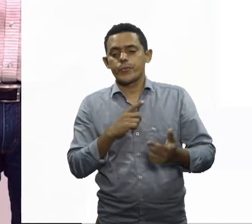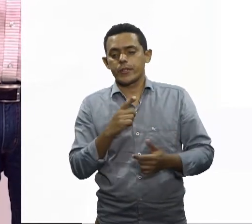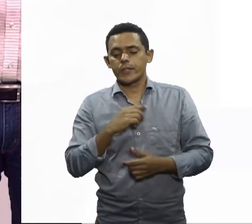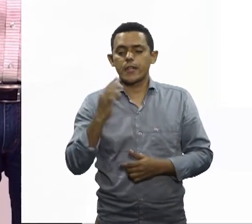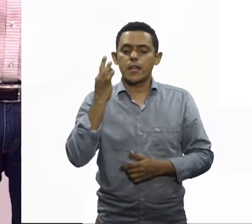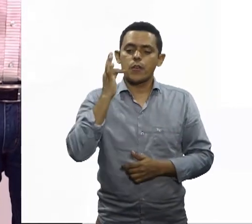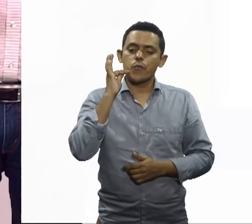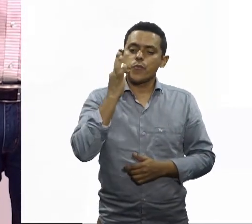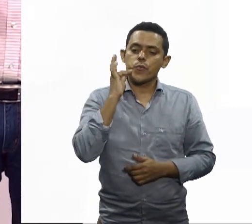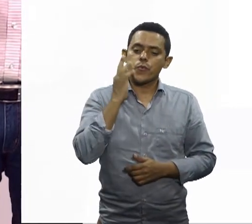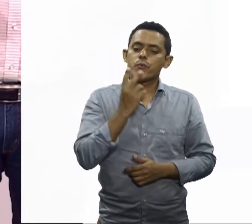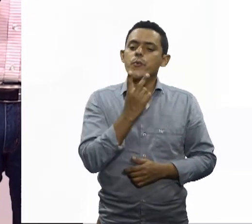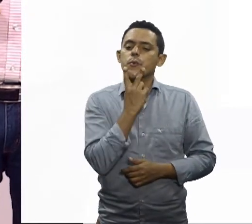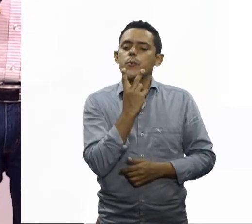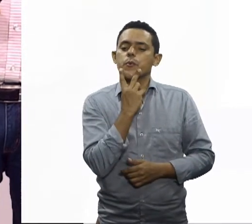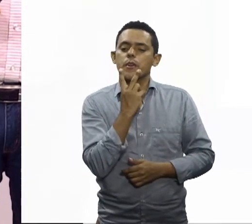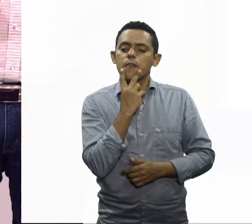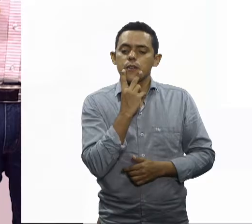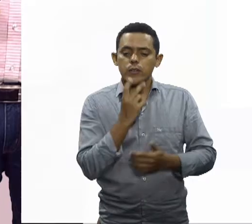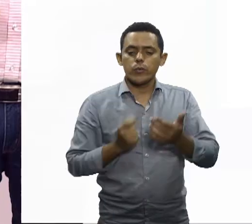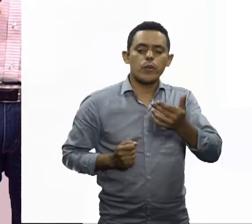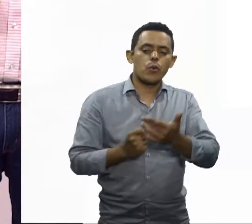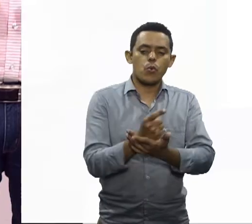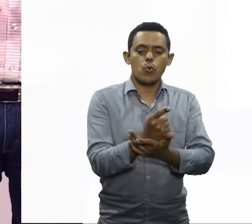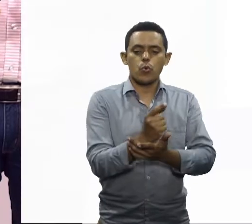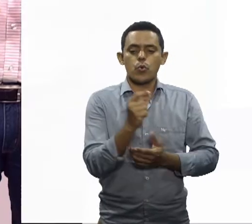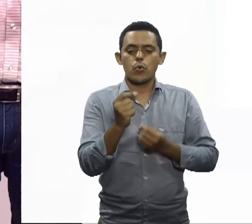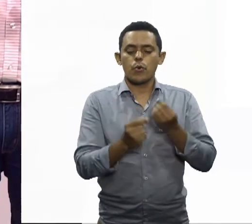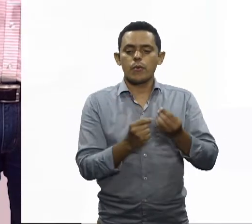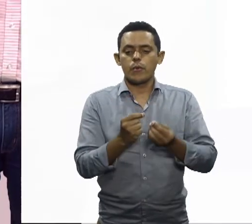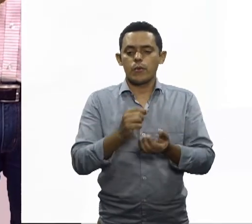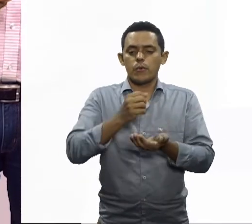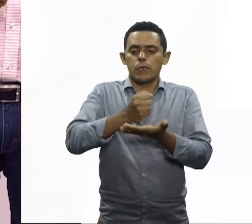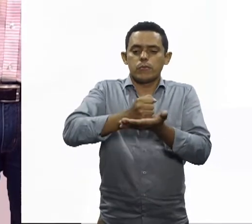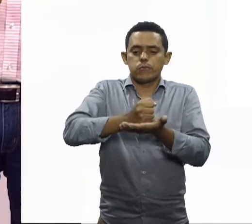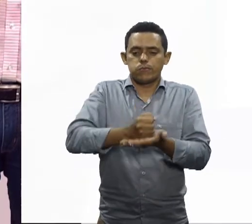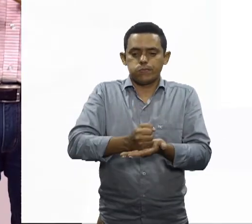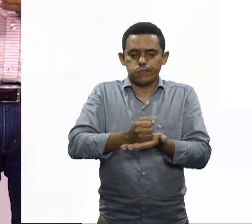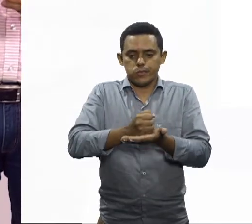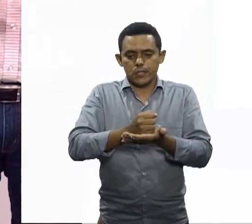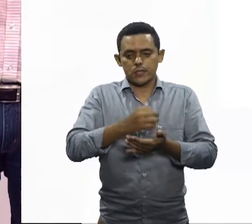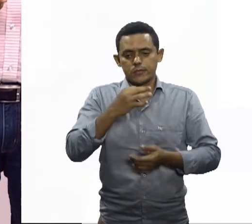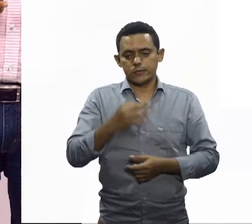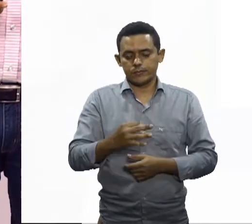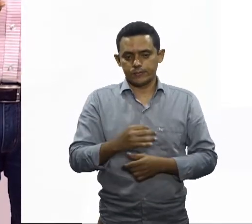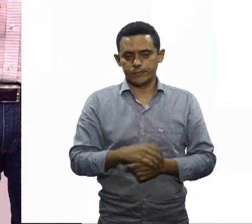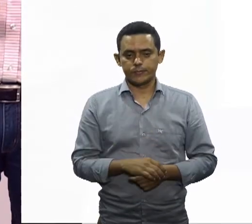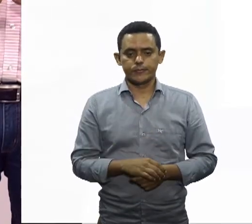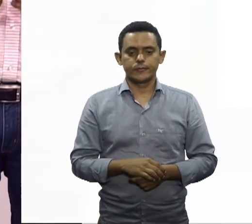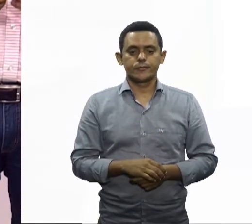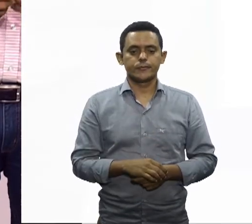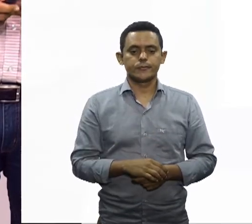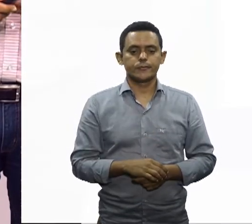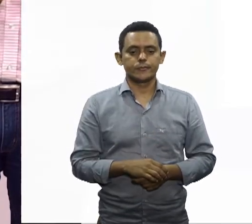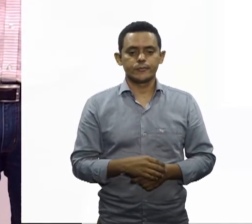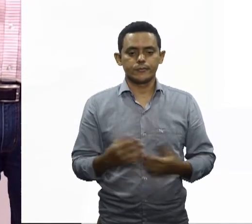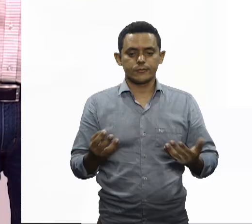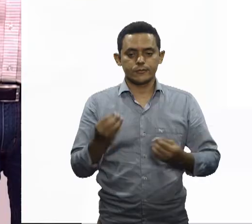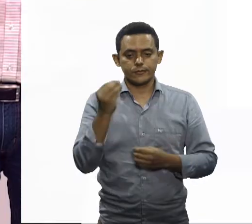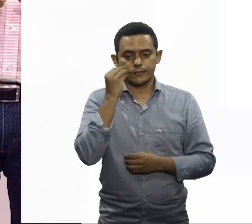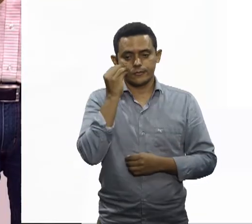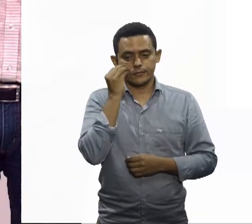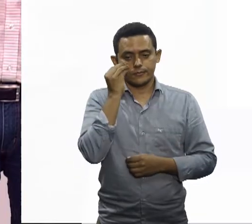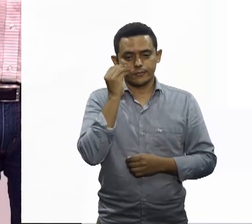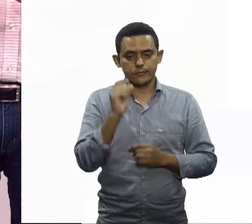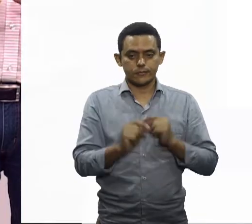unidade de capacidade, tá certo? Então, nesse caso aí, as unidades de medida de massa. Nós vamos ver agora o seguinte. Vou